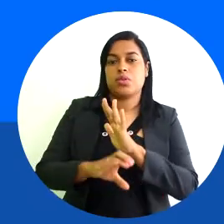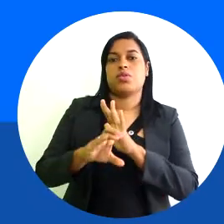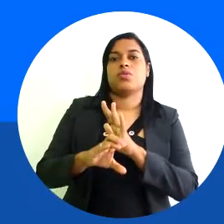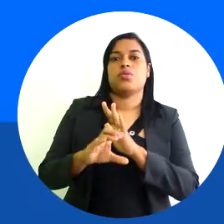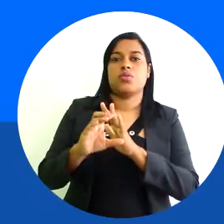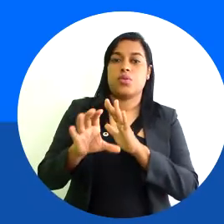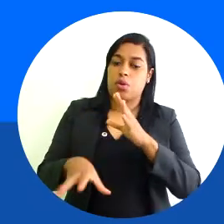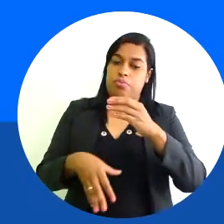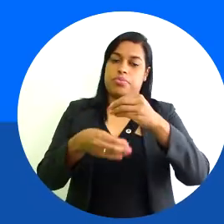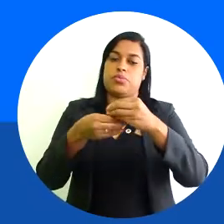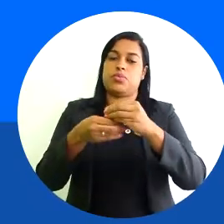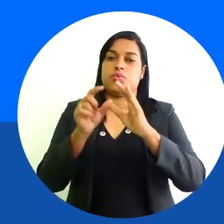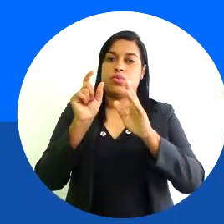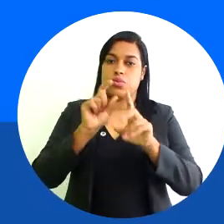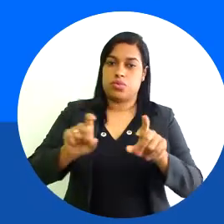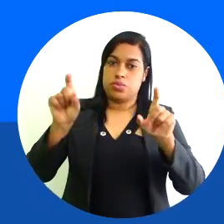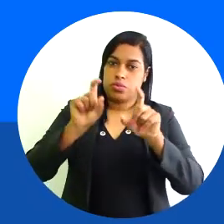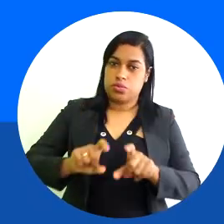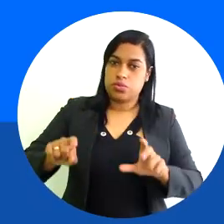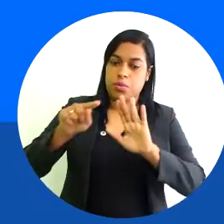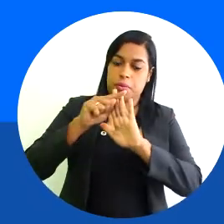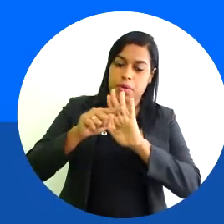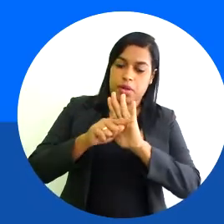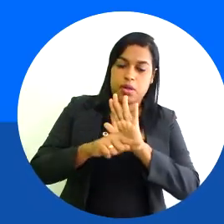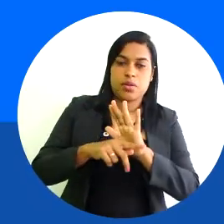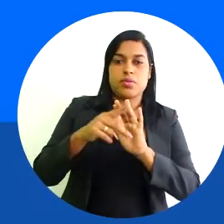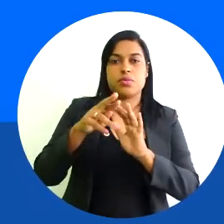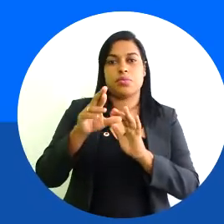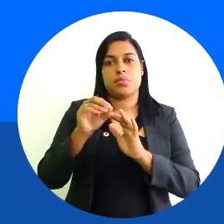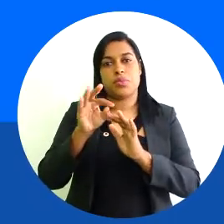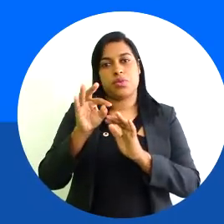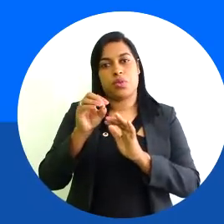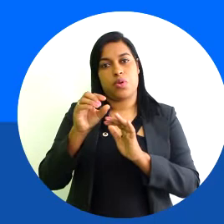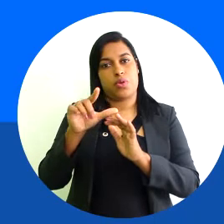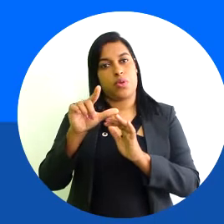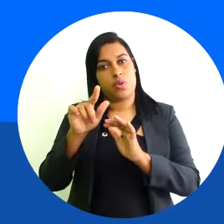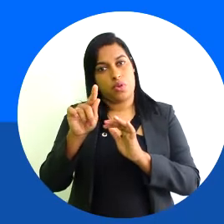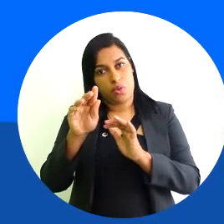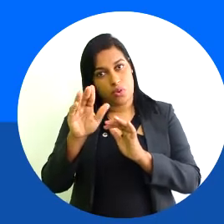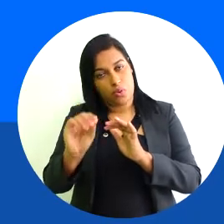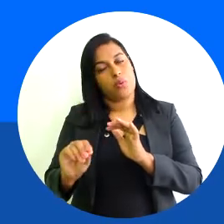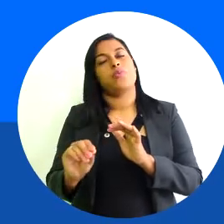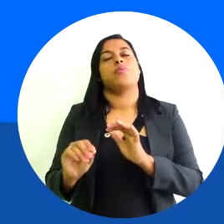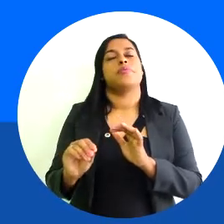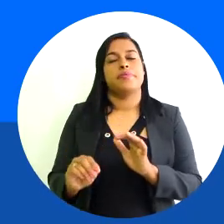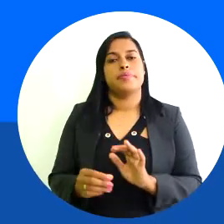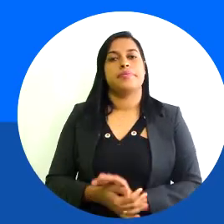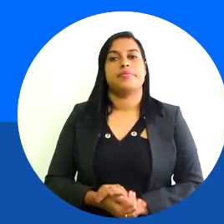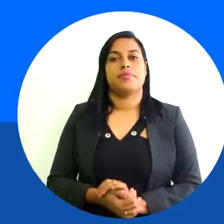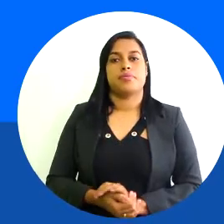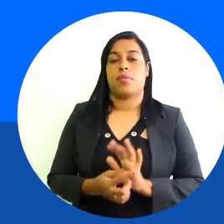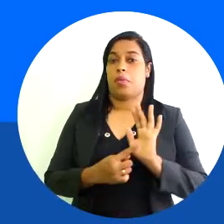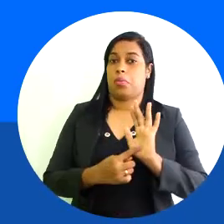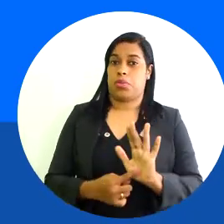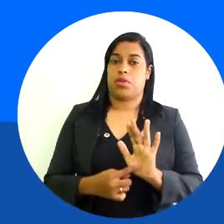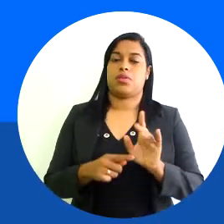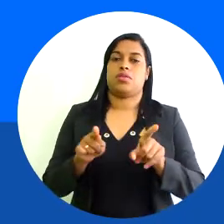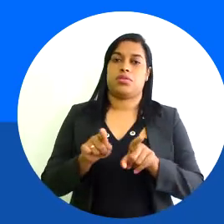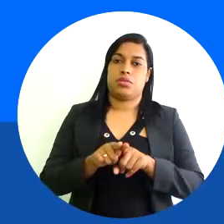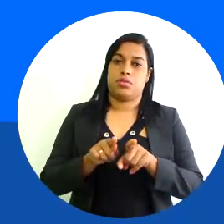sumário, resumo, prólogo, a orelha do livro, Então, alguma apresentação,